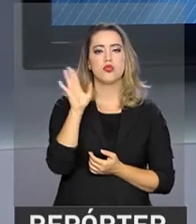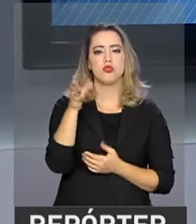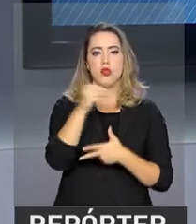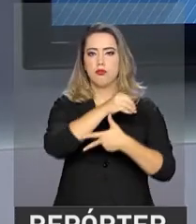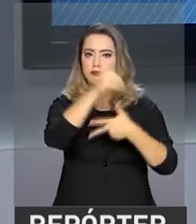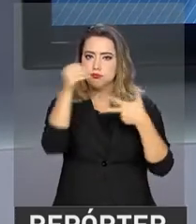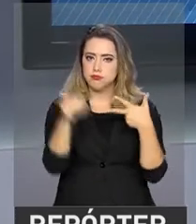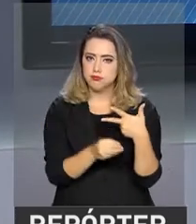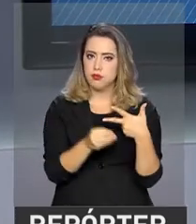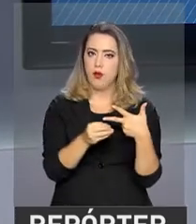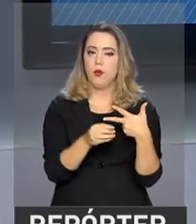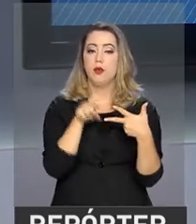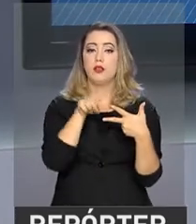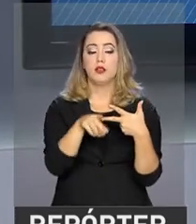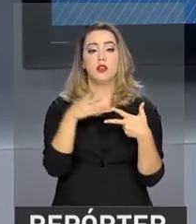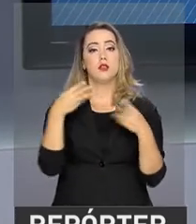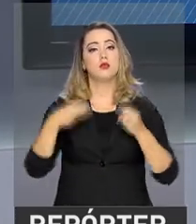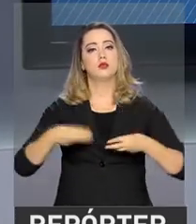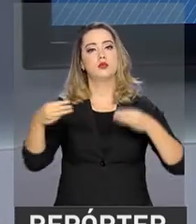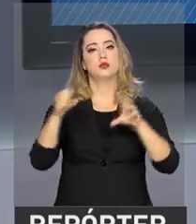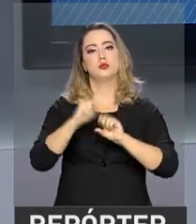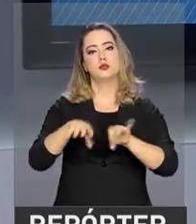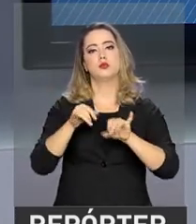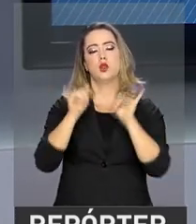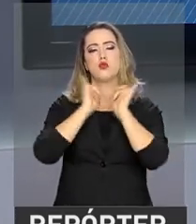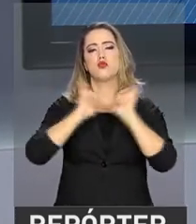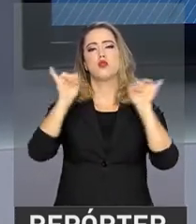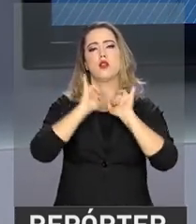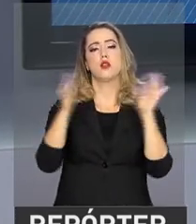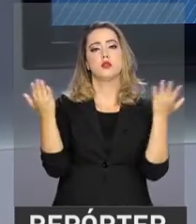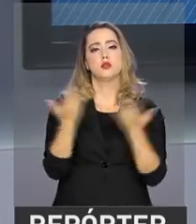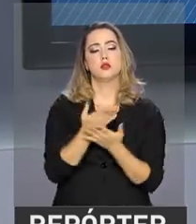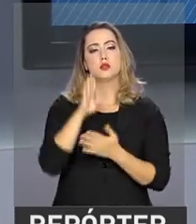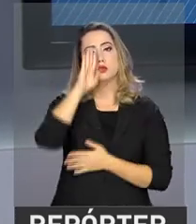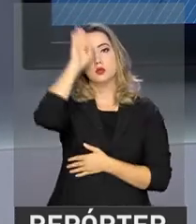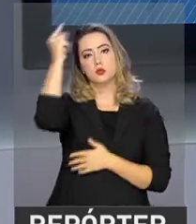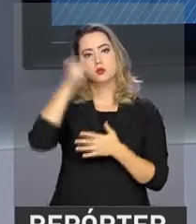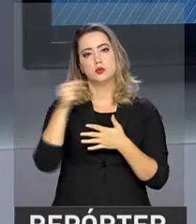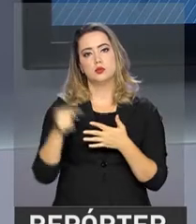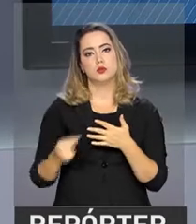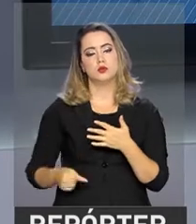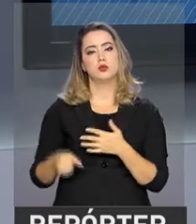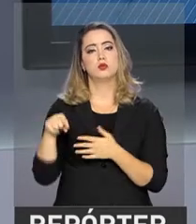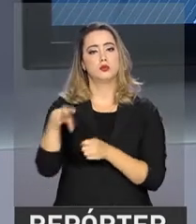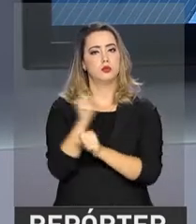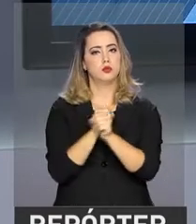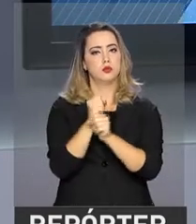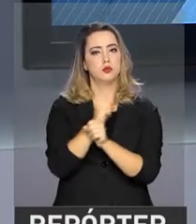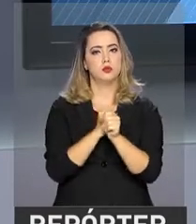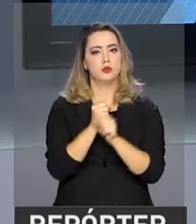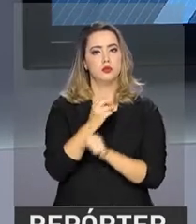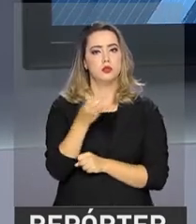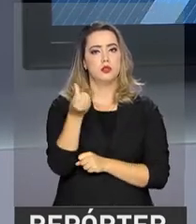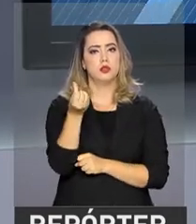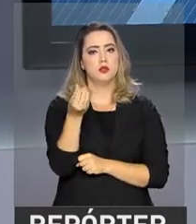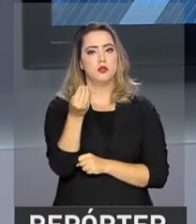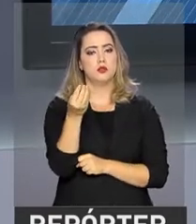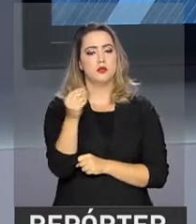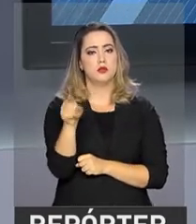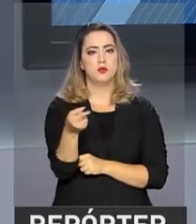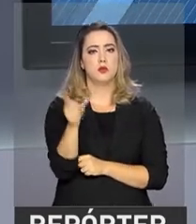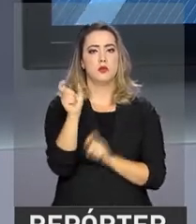enem o ministério da educação eo inep divulgaram hoje os principais dados do enem em 2017 serão